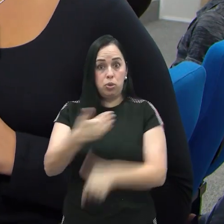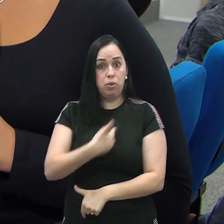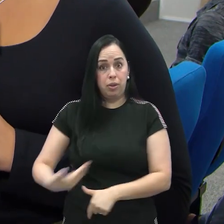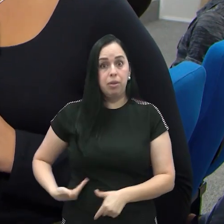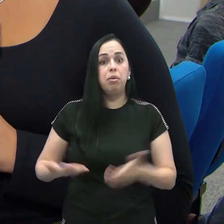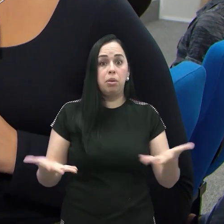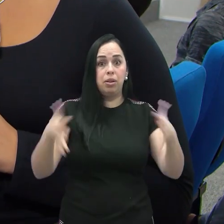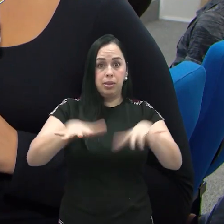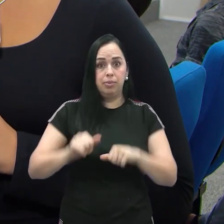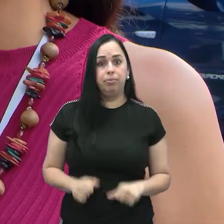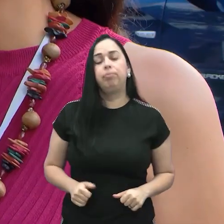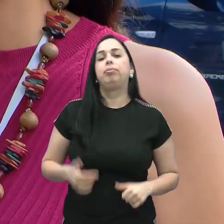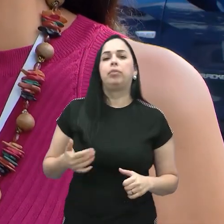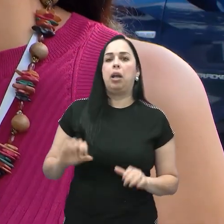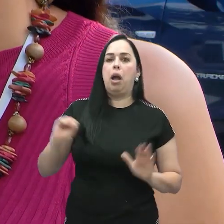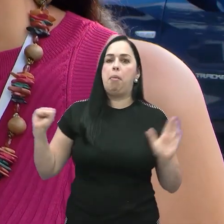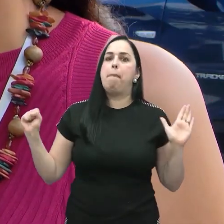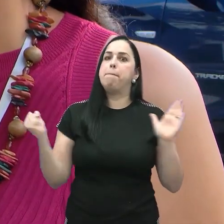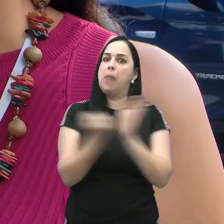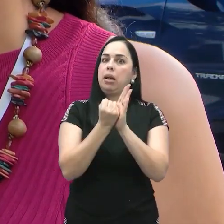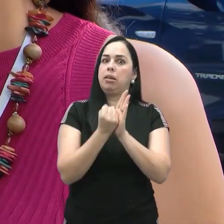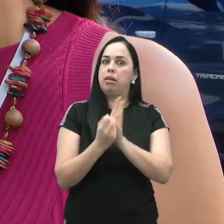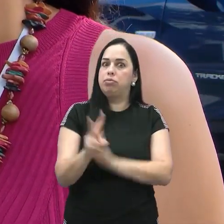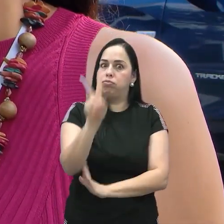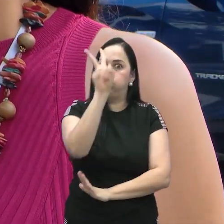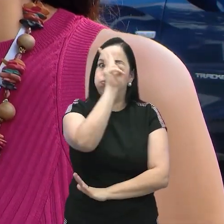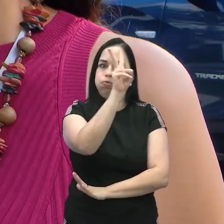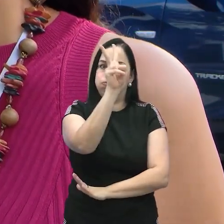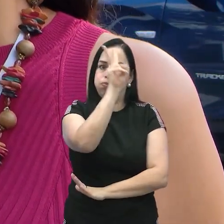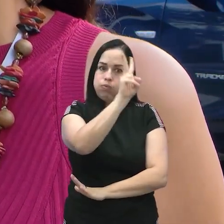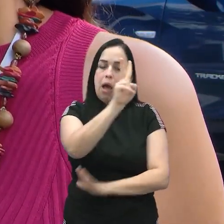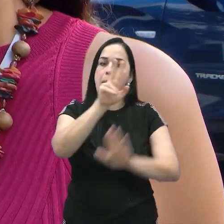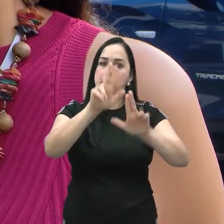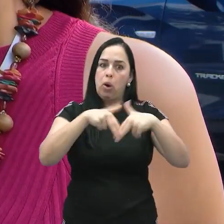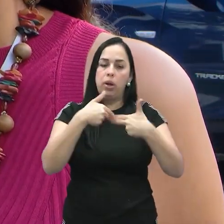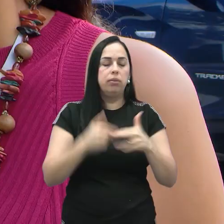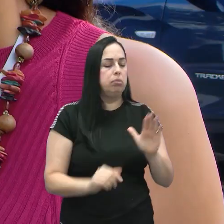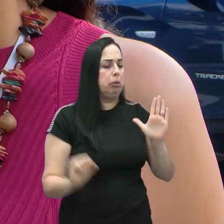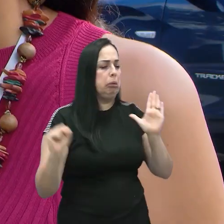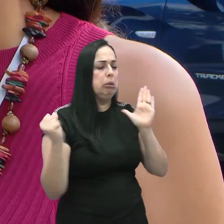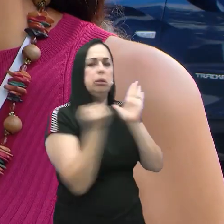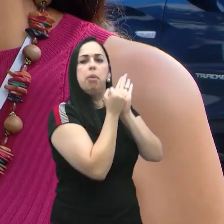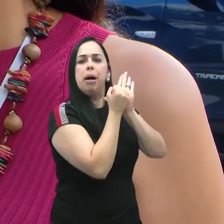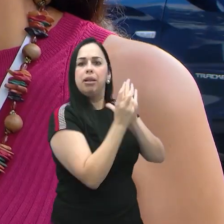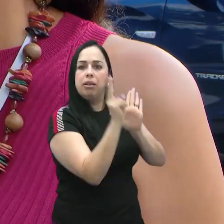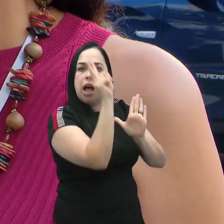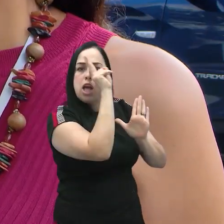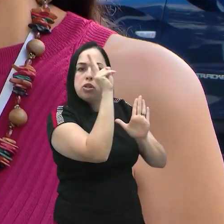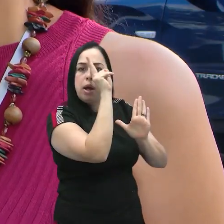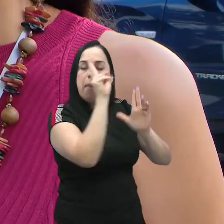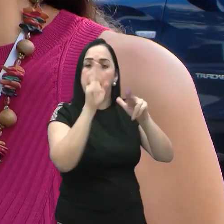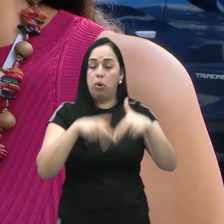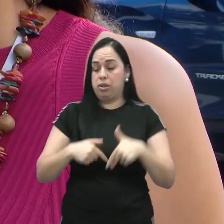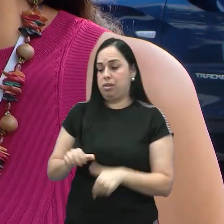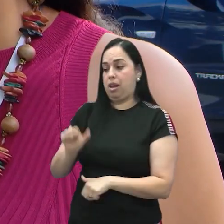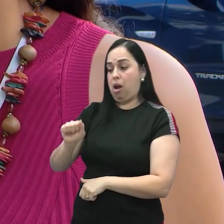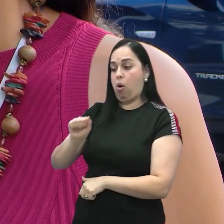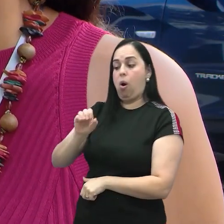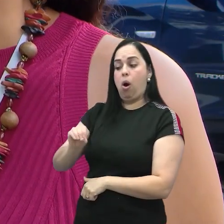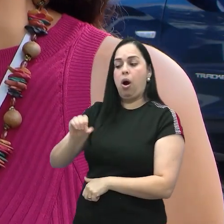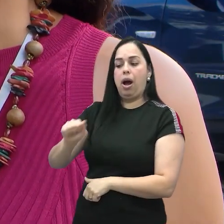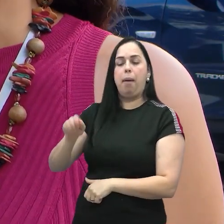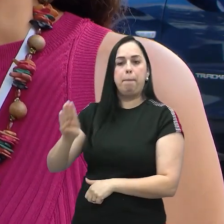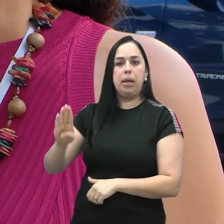justas e inclusivas. É um marco histórico e, sendo um marco histórico, a OAB não poderia ficar de